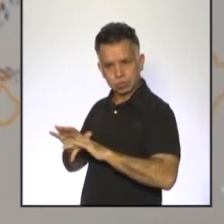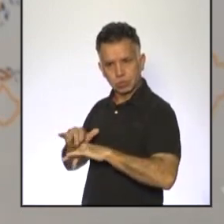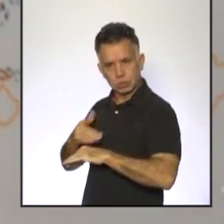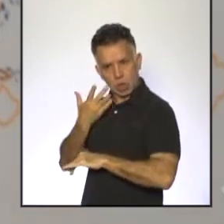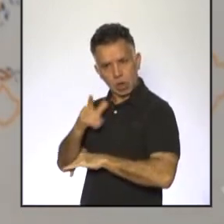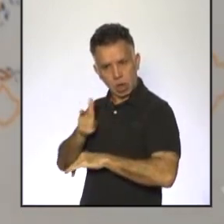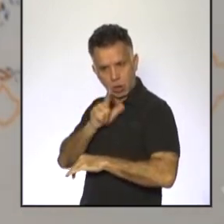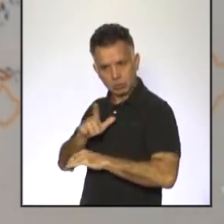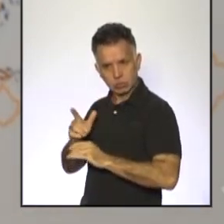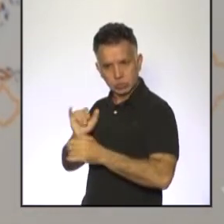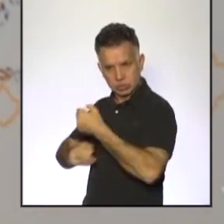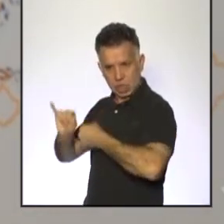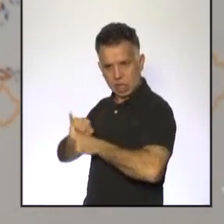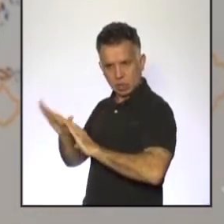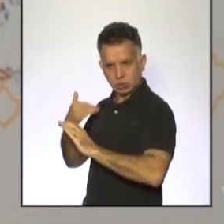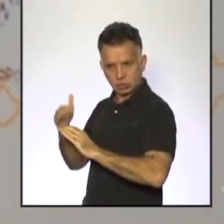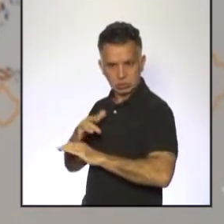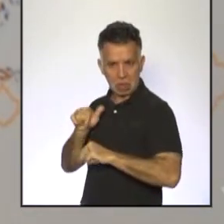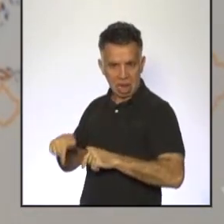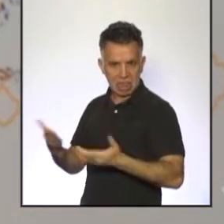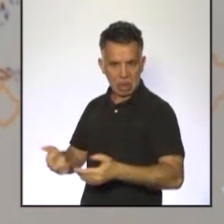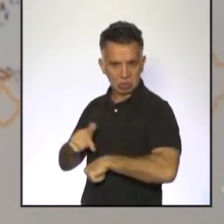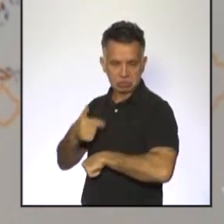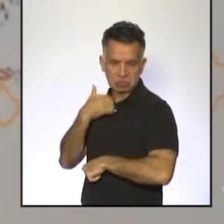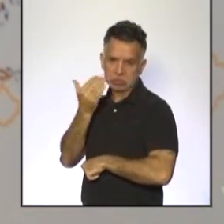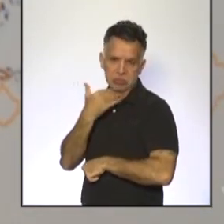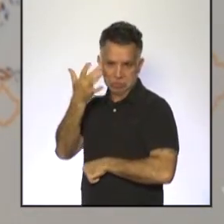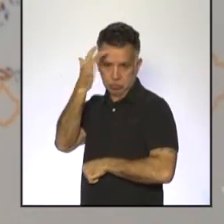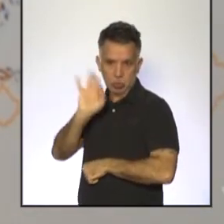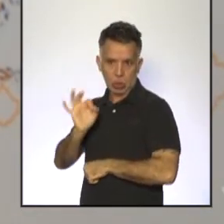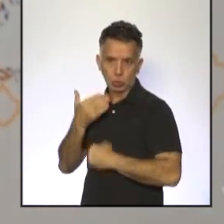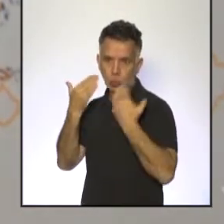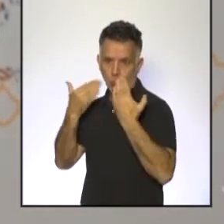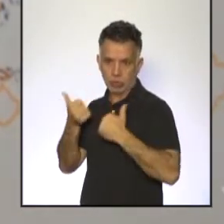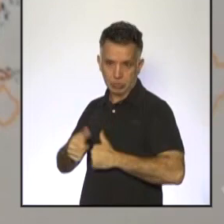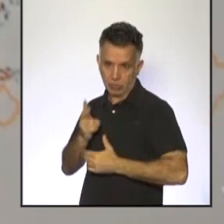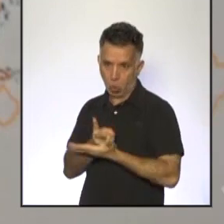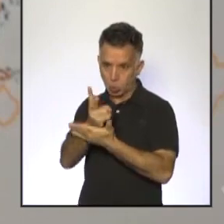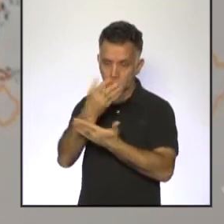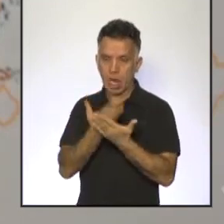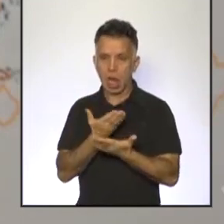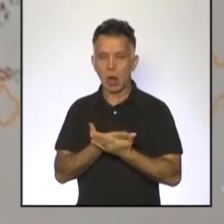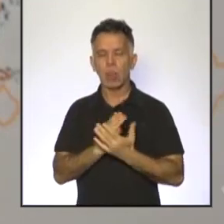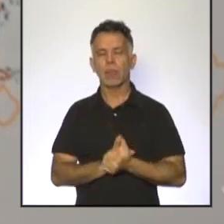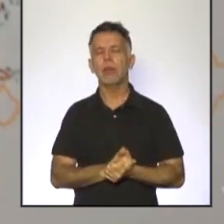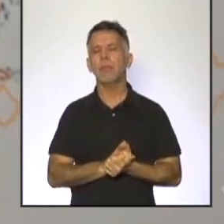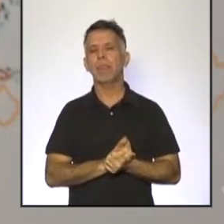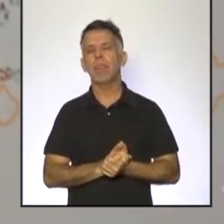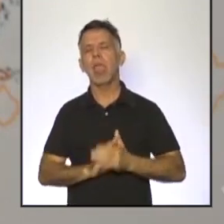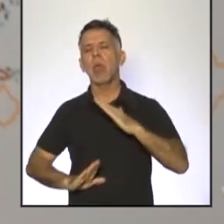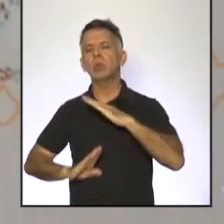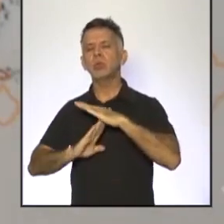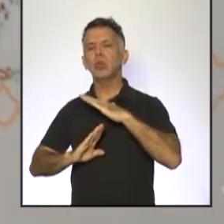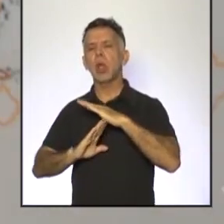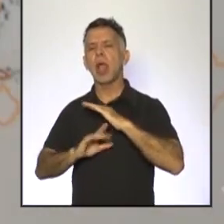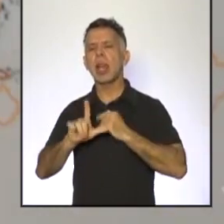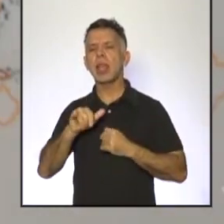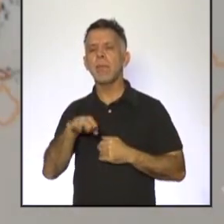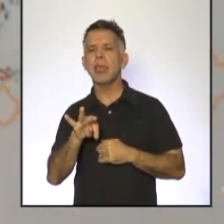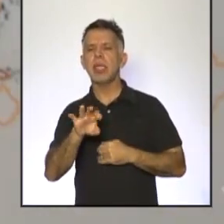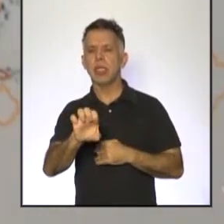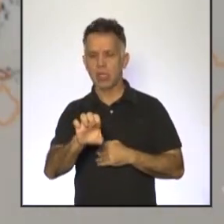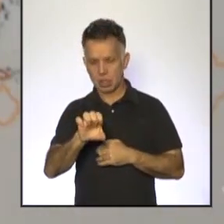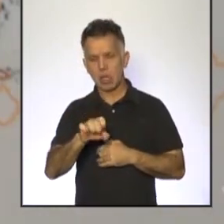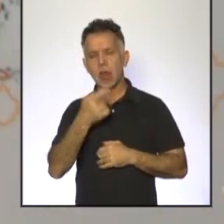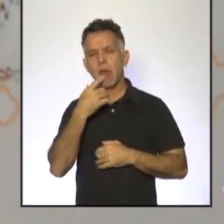ninguém está com dúvida, então siga lá pelota, segue o jogo. Em relação ao limite convergente é o mais completo